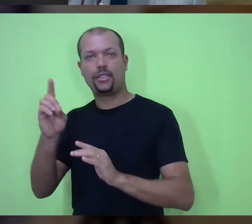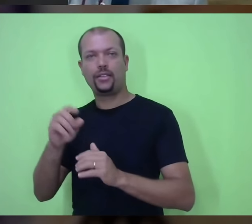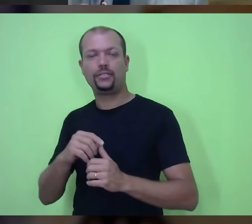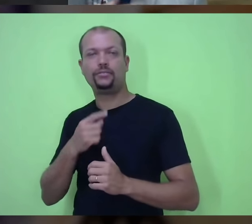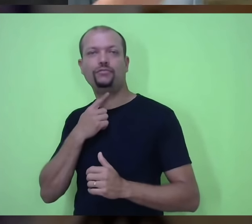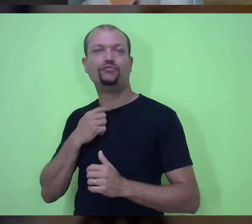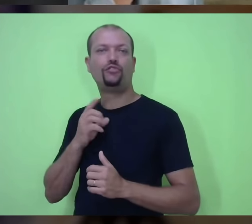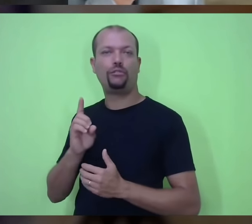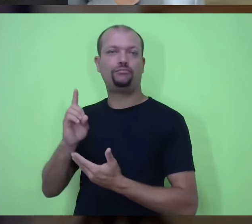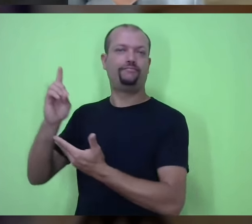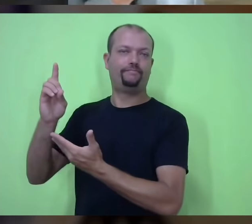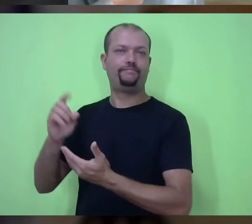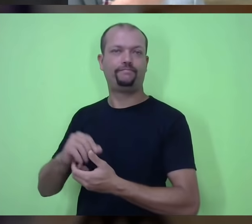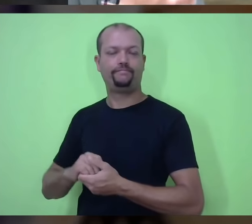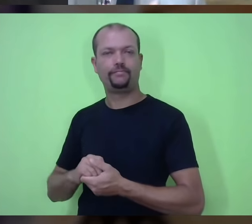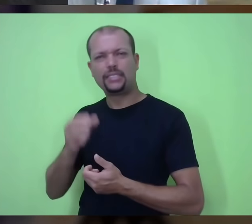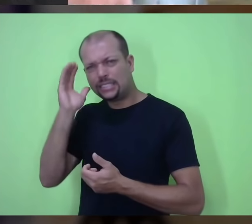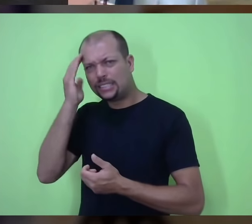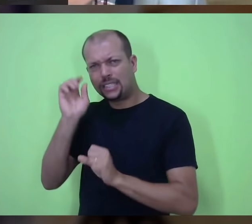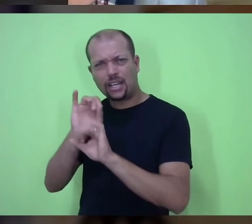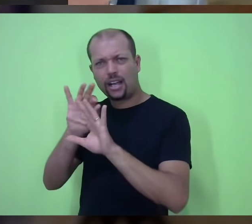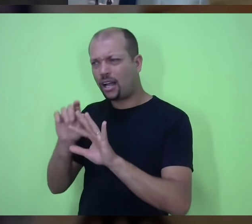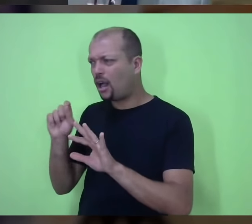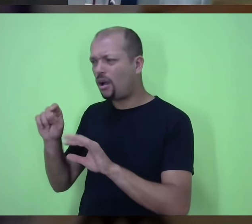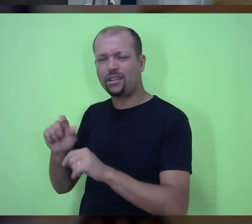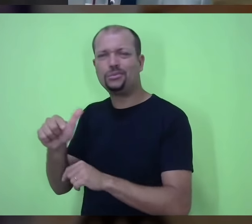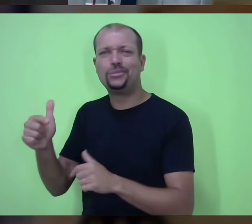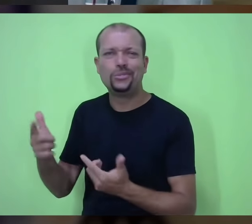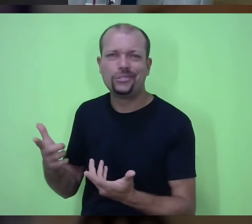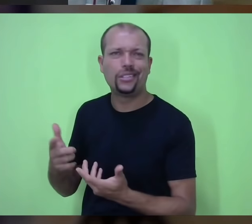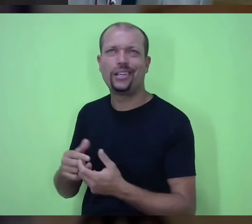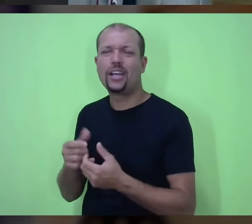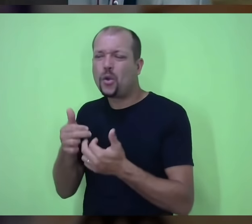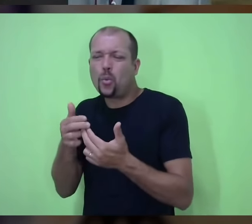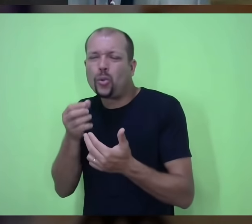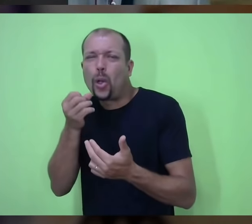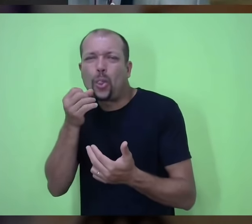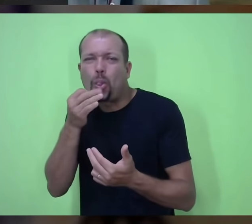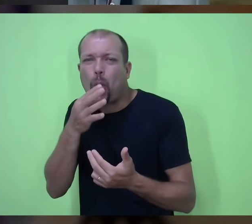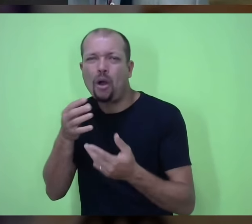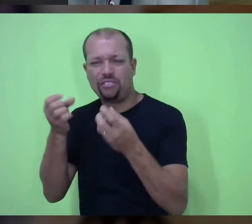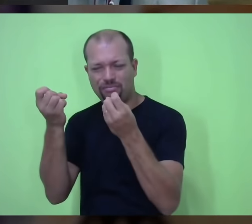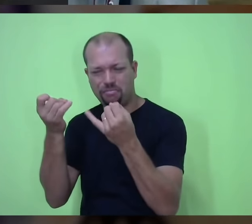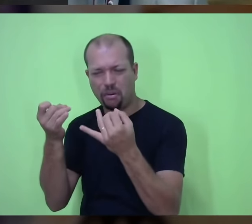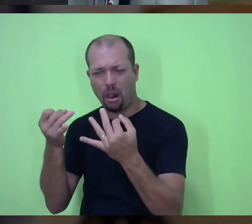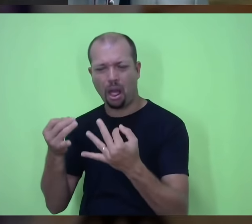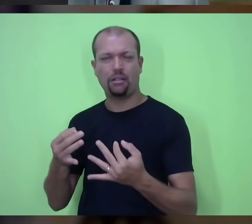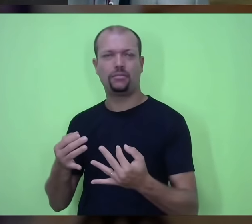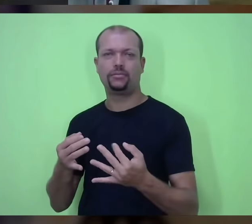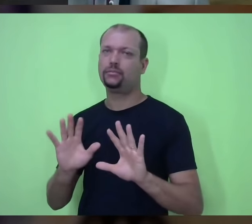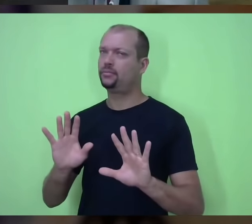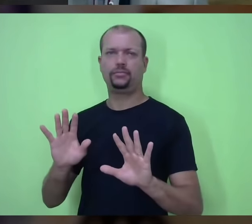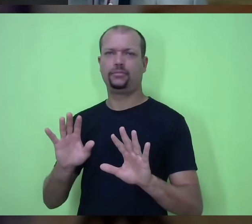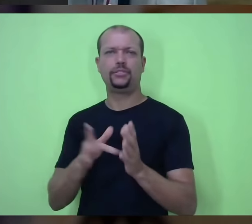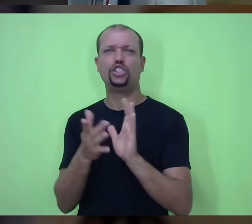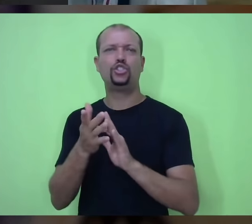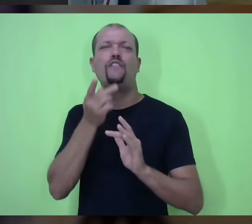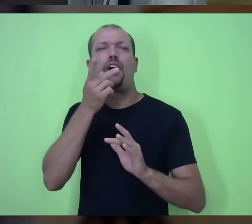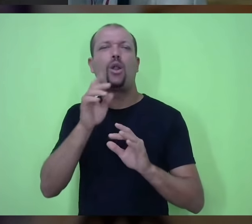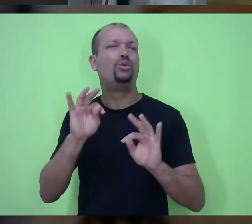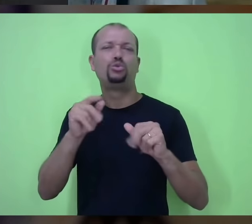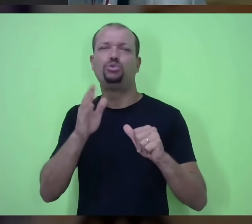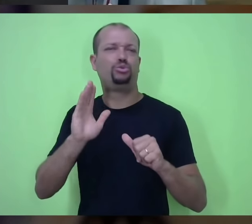Para ele, é muito importante compreender que não existe muita novidade. Na verdade, Deus já tinha dito